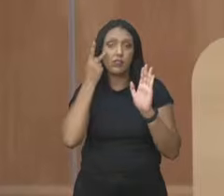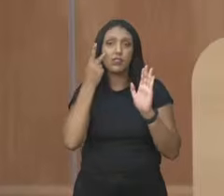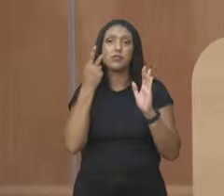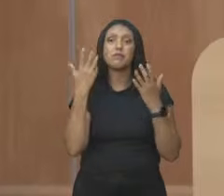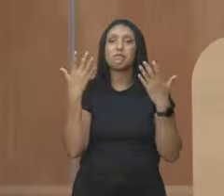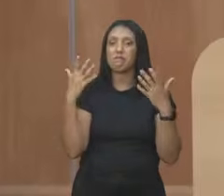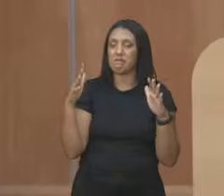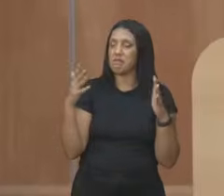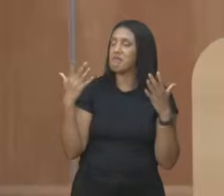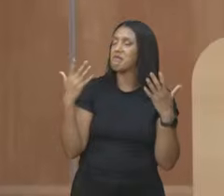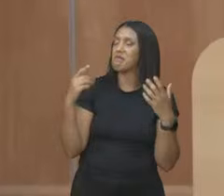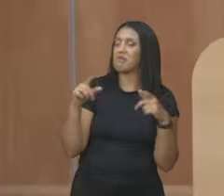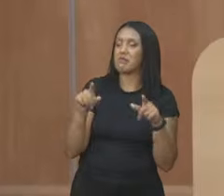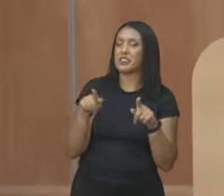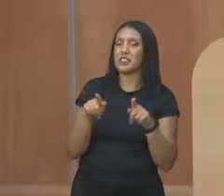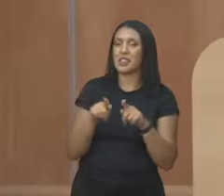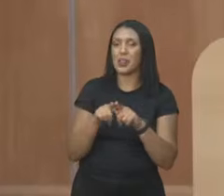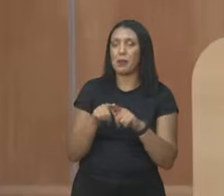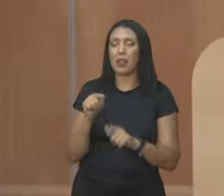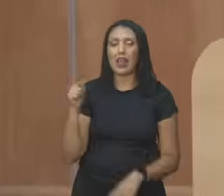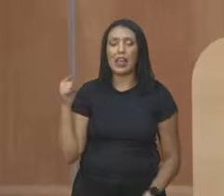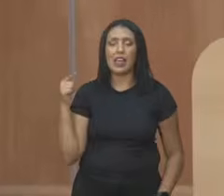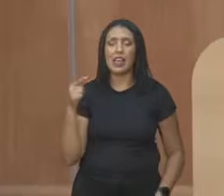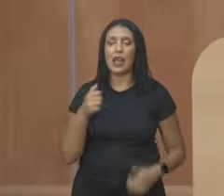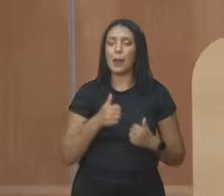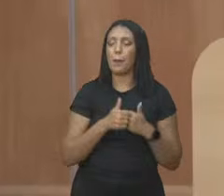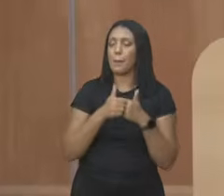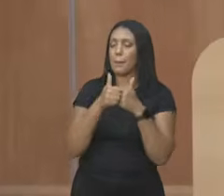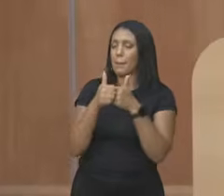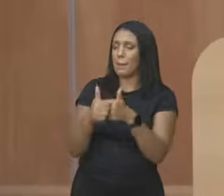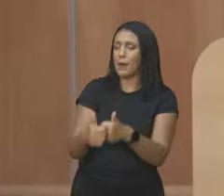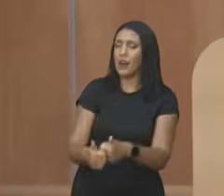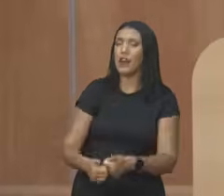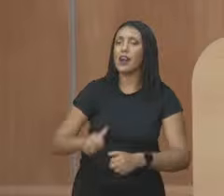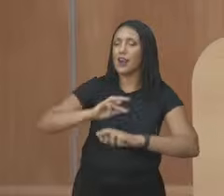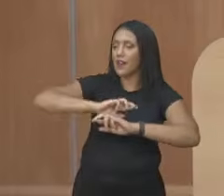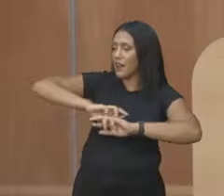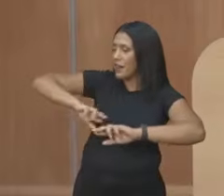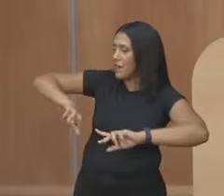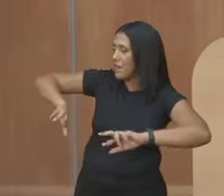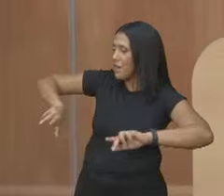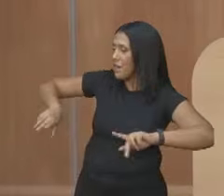um acompanhamento em diversas casas aqui nessa cidade, porque a gente tem esse conhecimento,